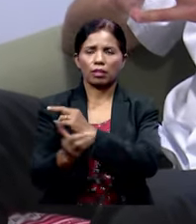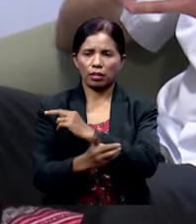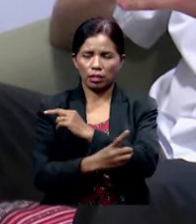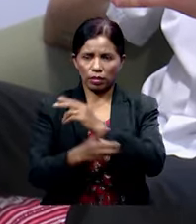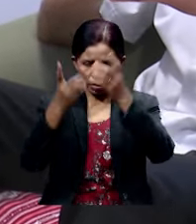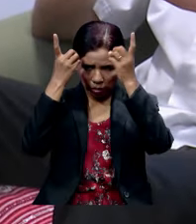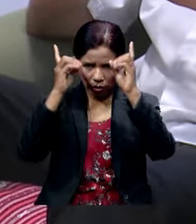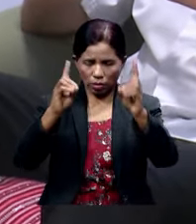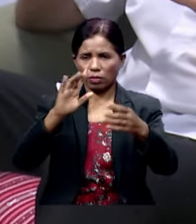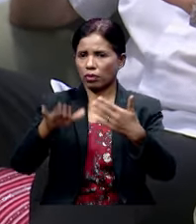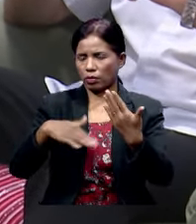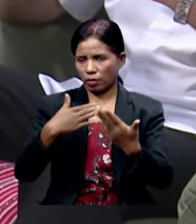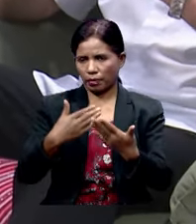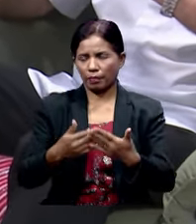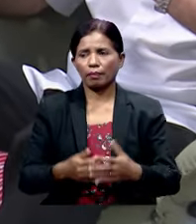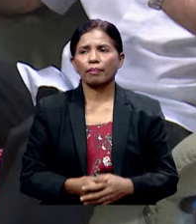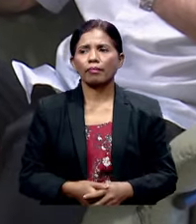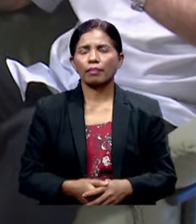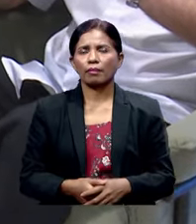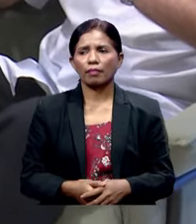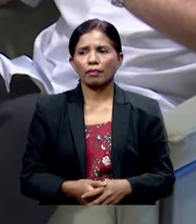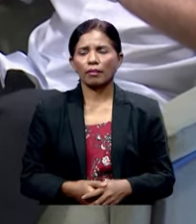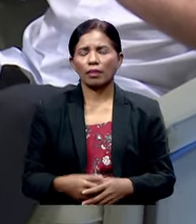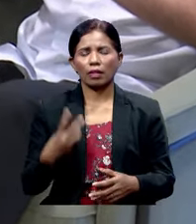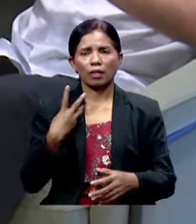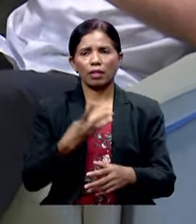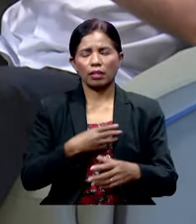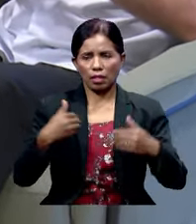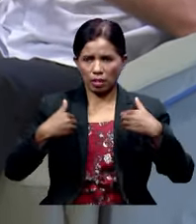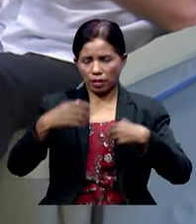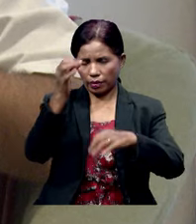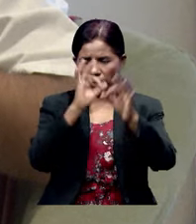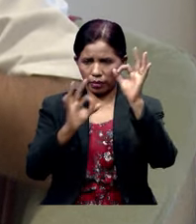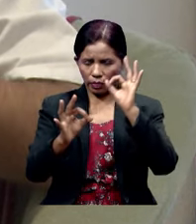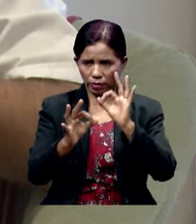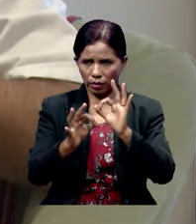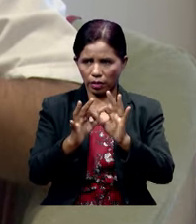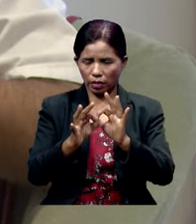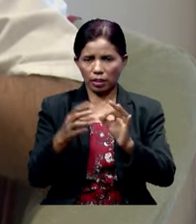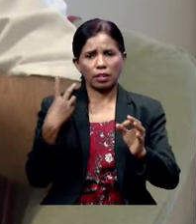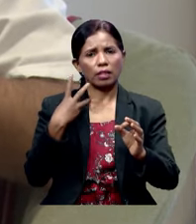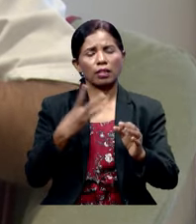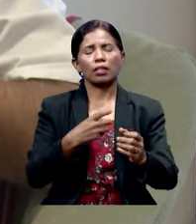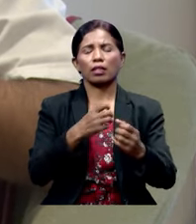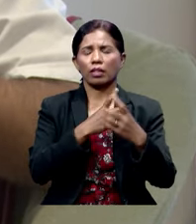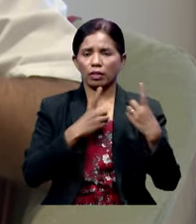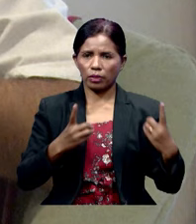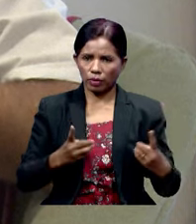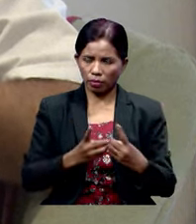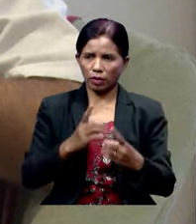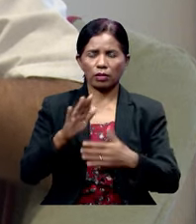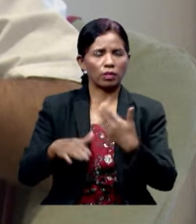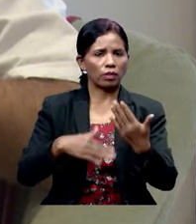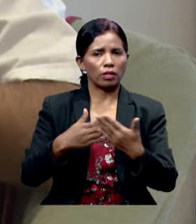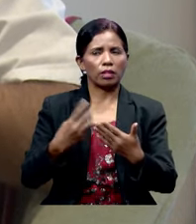do outro e isto também na luz da fé no amor do outro no